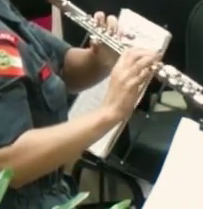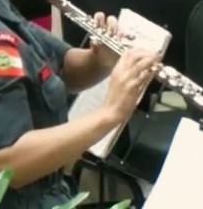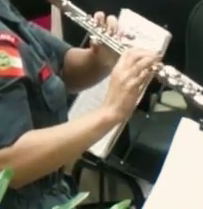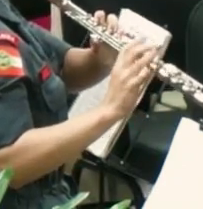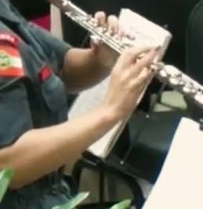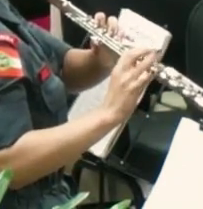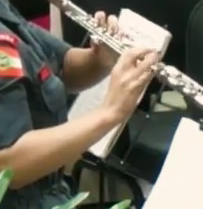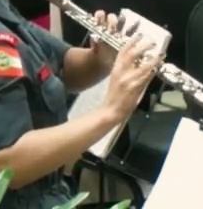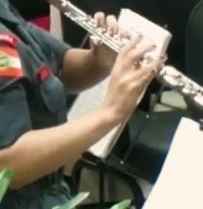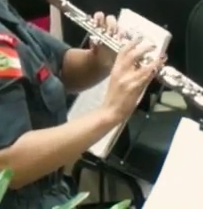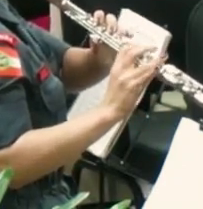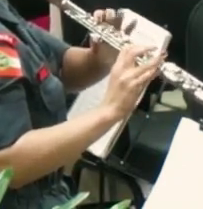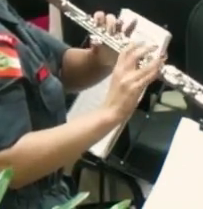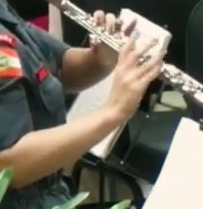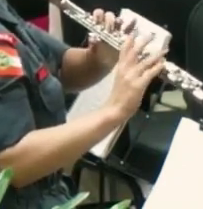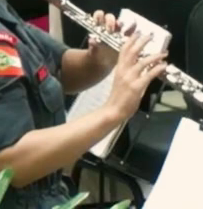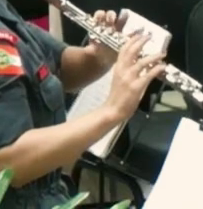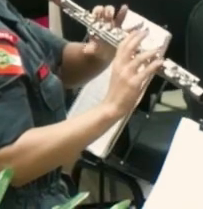C